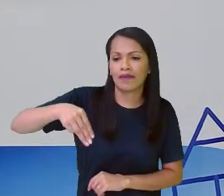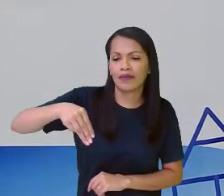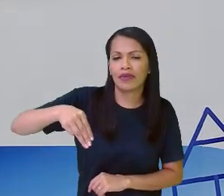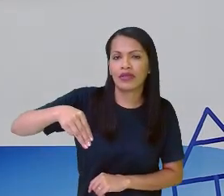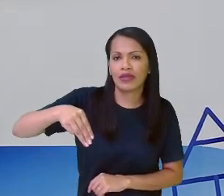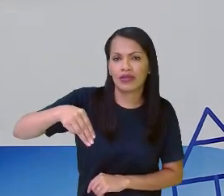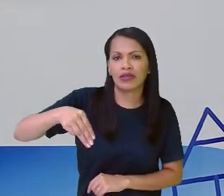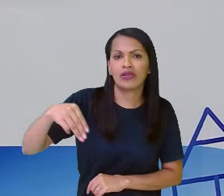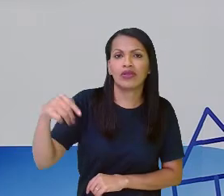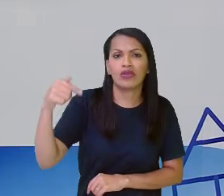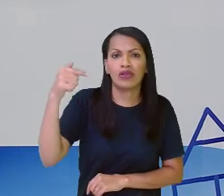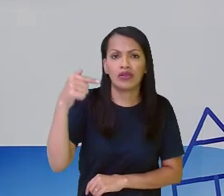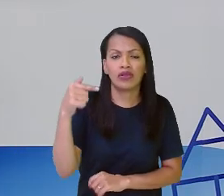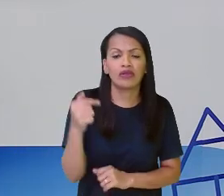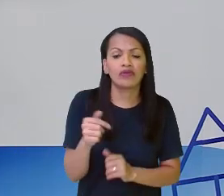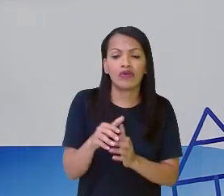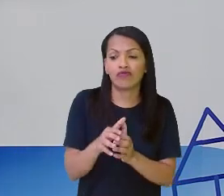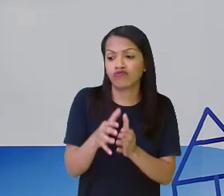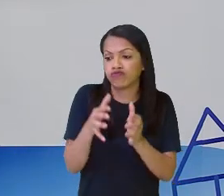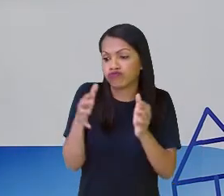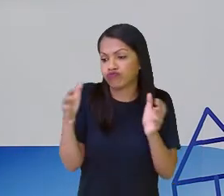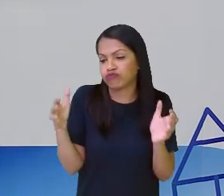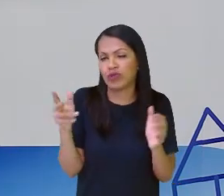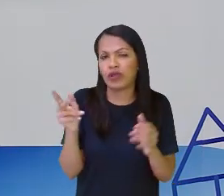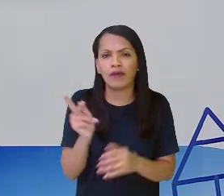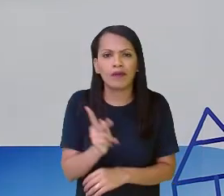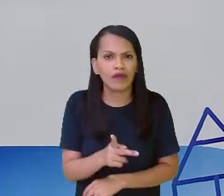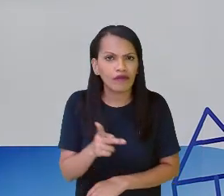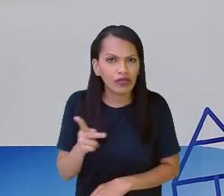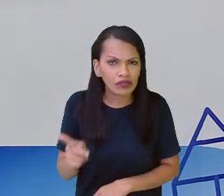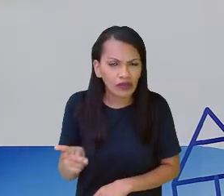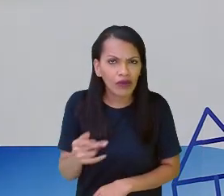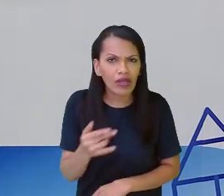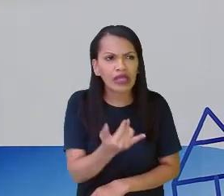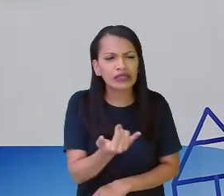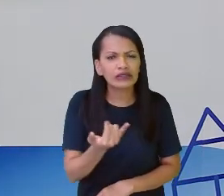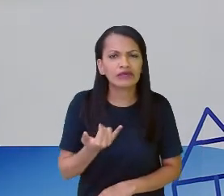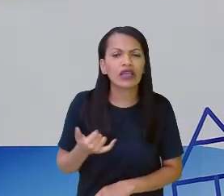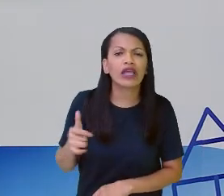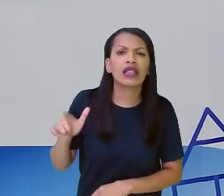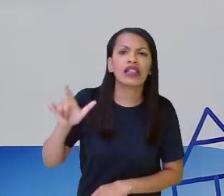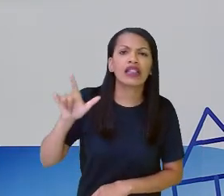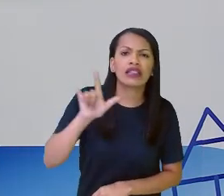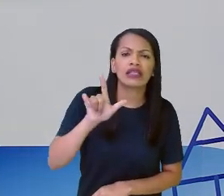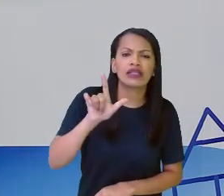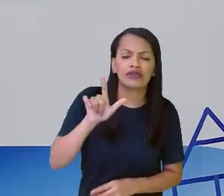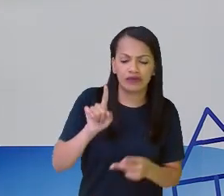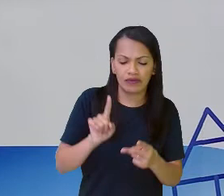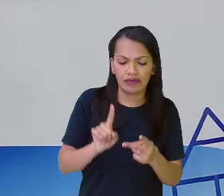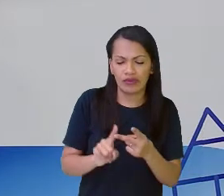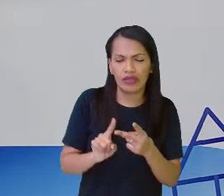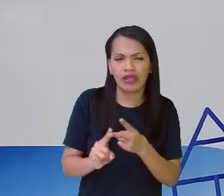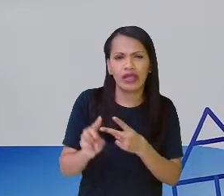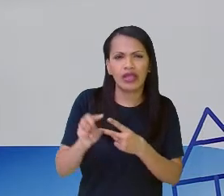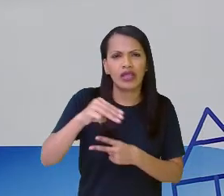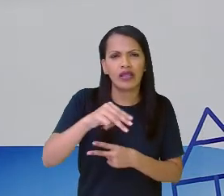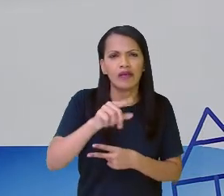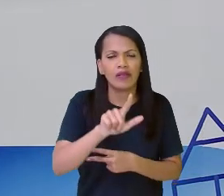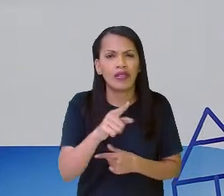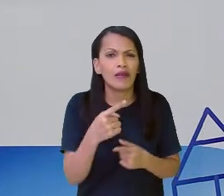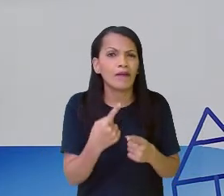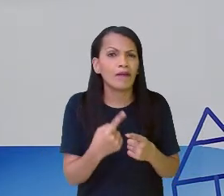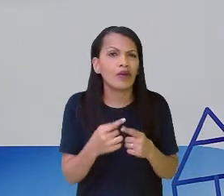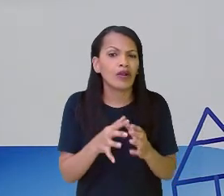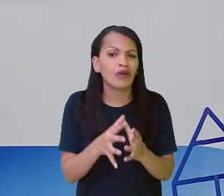de volume, né? Professora, mas a senhora falou de litro e mililitro. Por que a senhora está falando desse